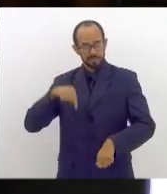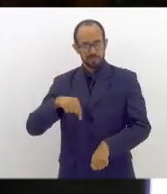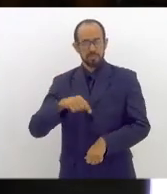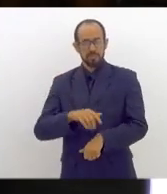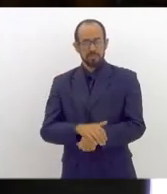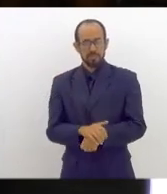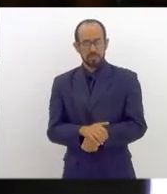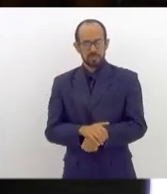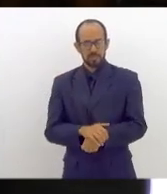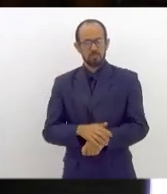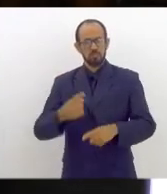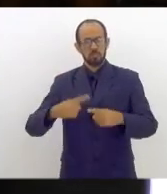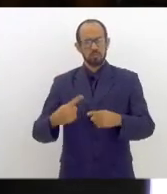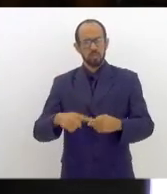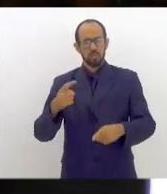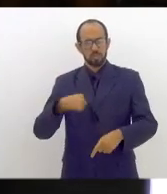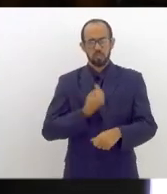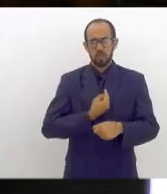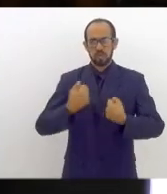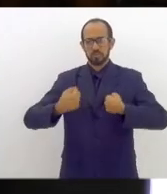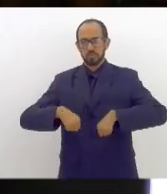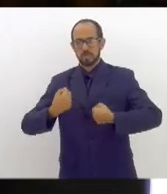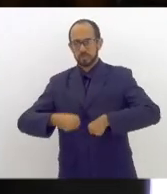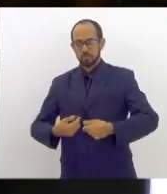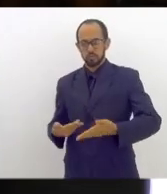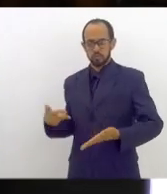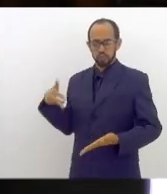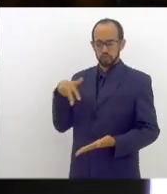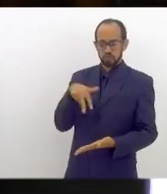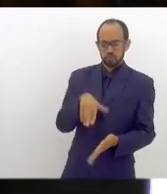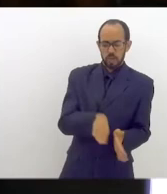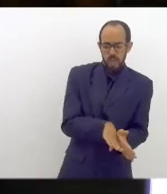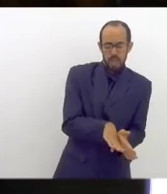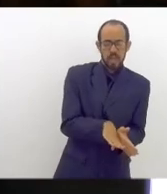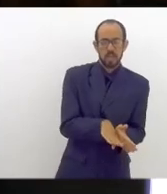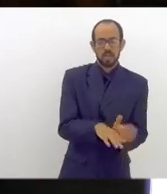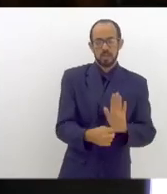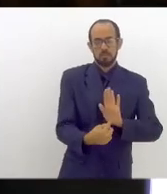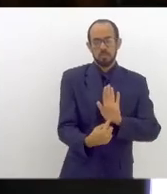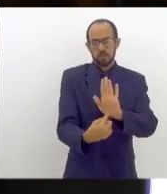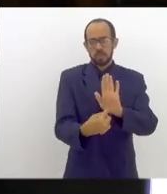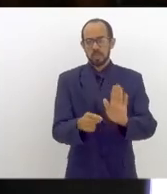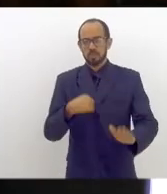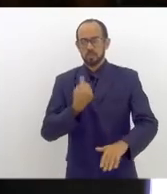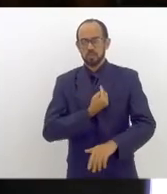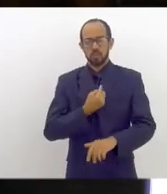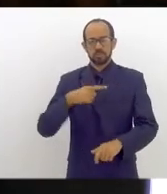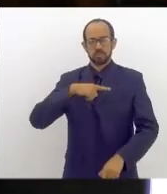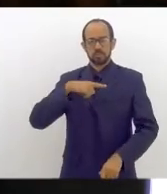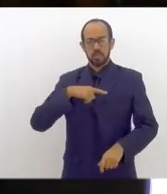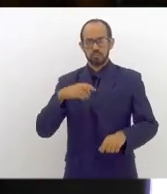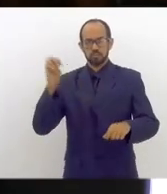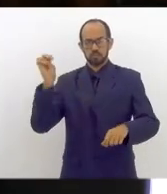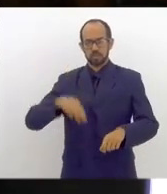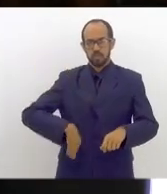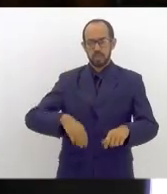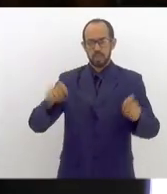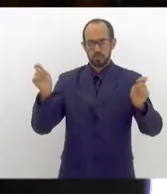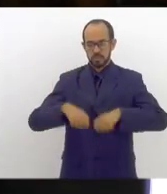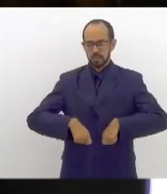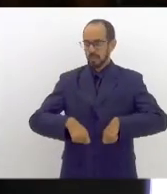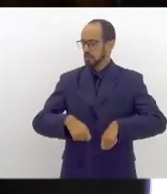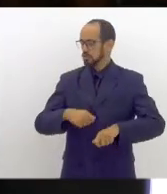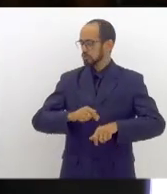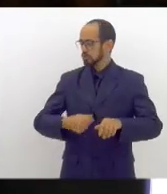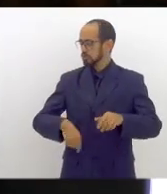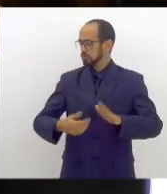porque nós temos que chegar e mostrar que nós temos sim competência de tirar o